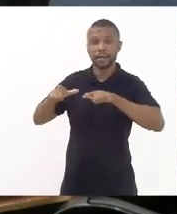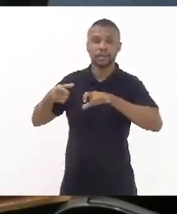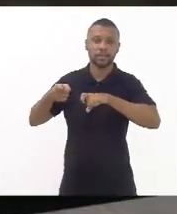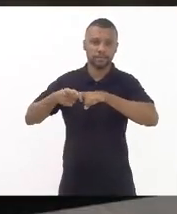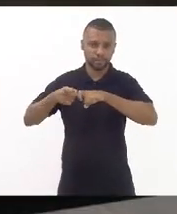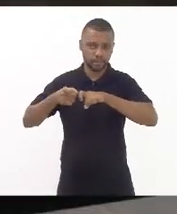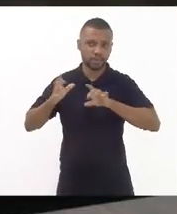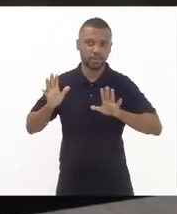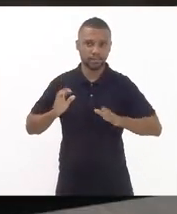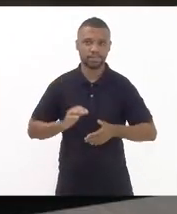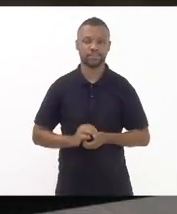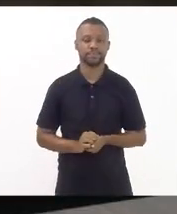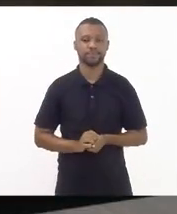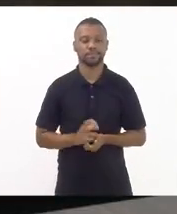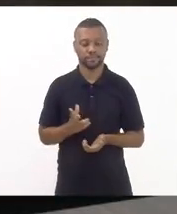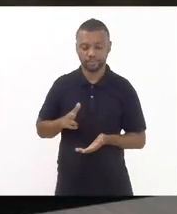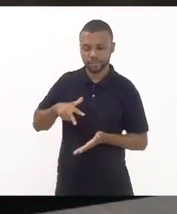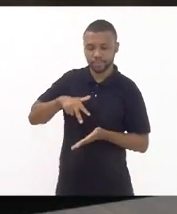Senhor presidente,